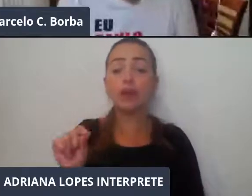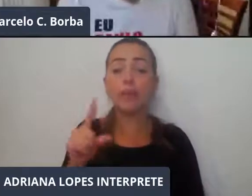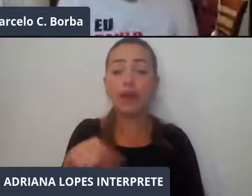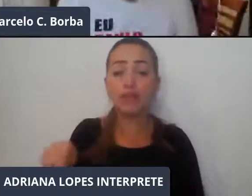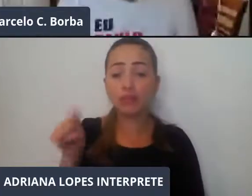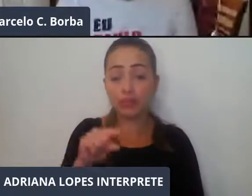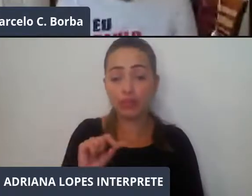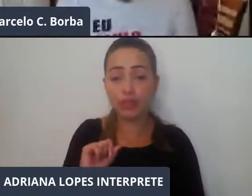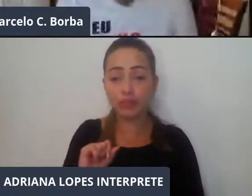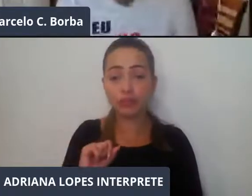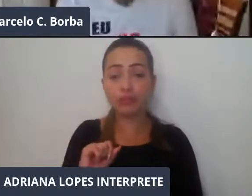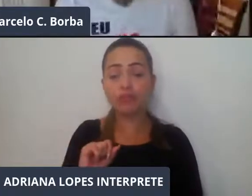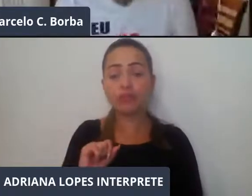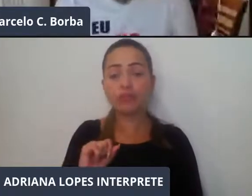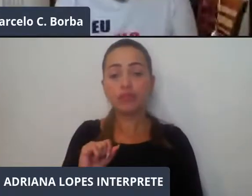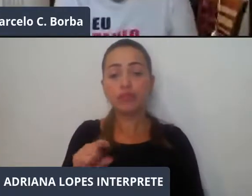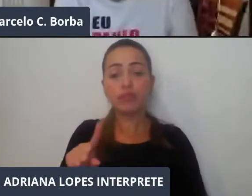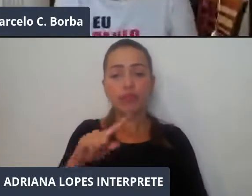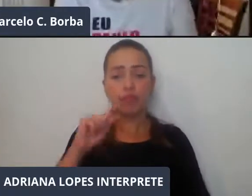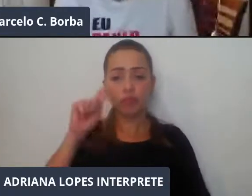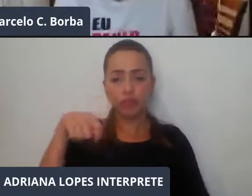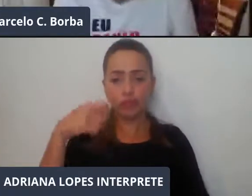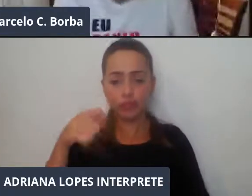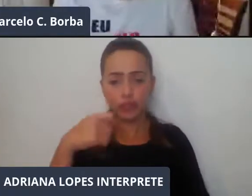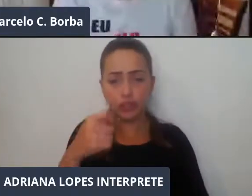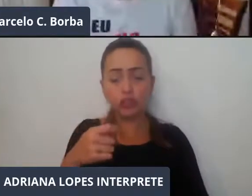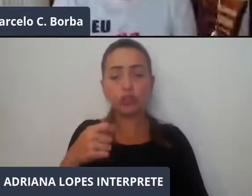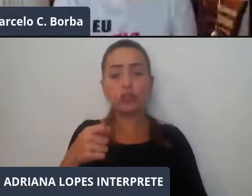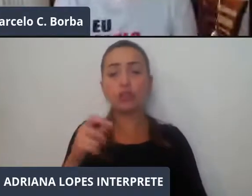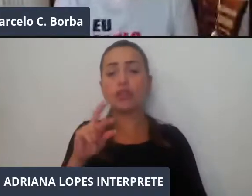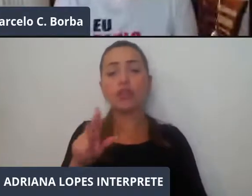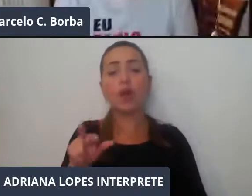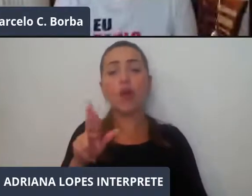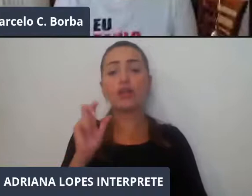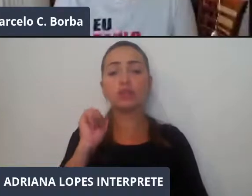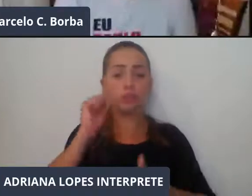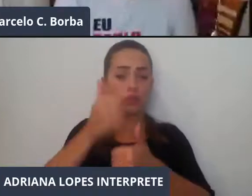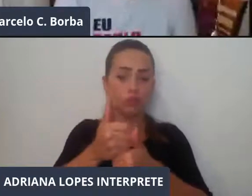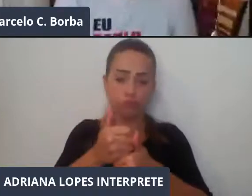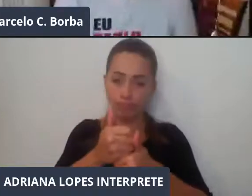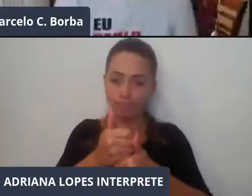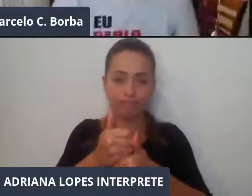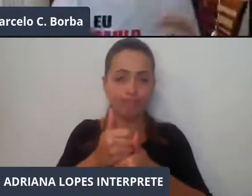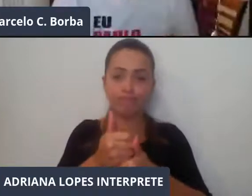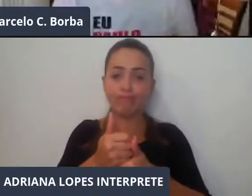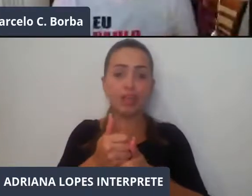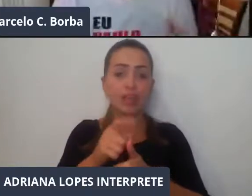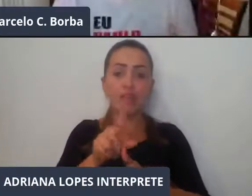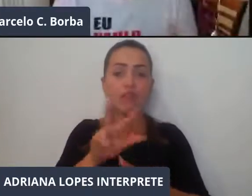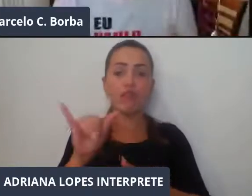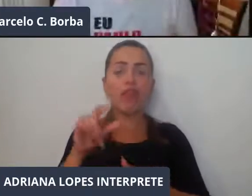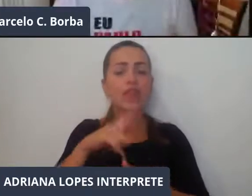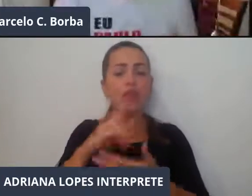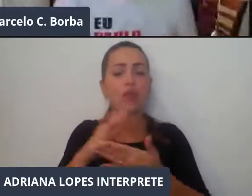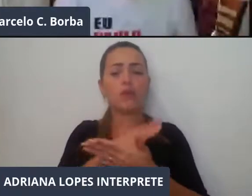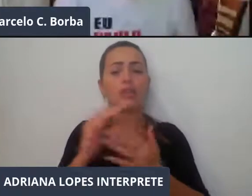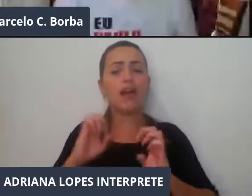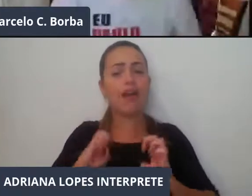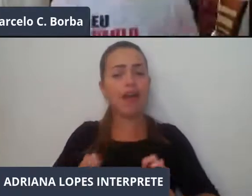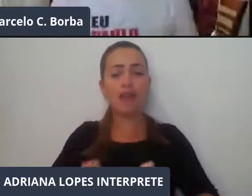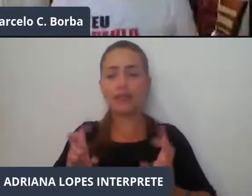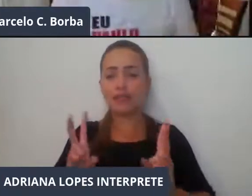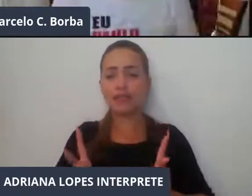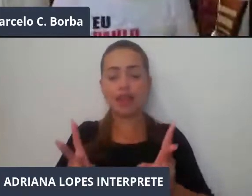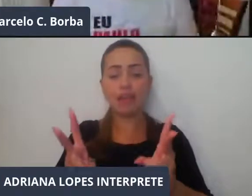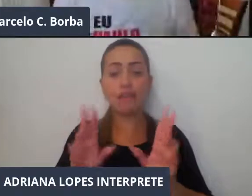que o vídeo, ele não vai estar substituindo. Como eu estou dizendo, ele está lá e tem questões éticas o tempo todo.